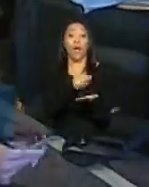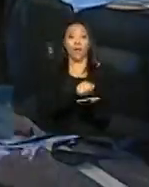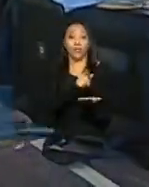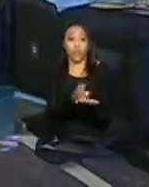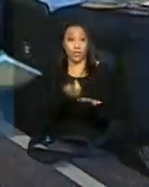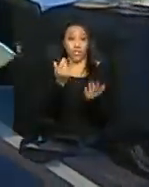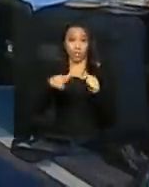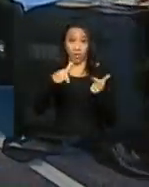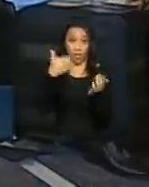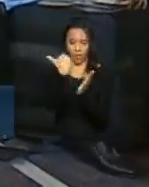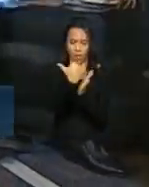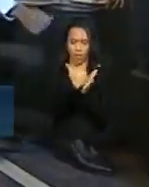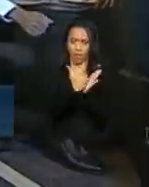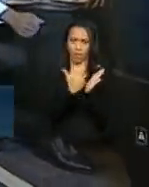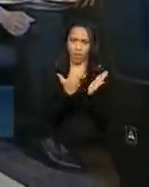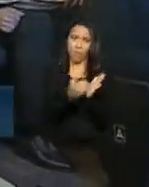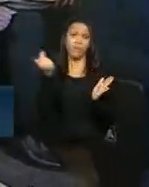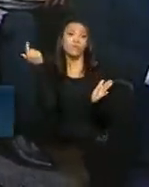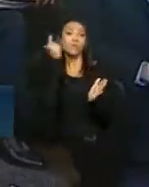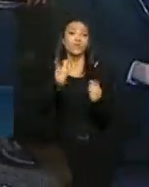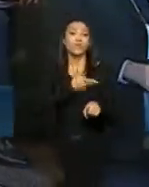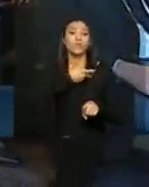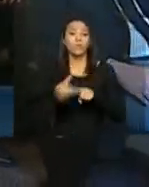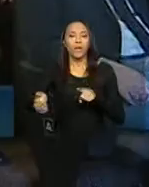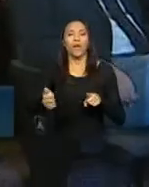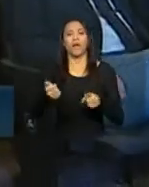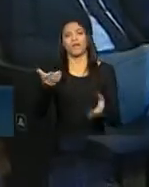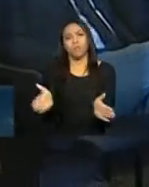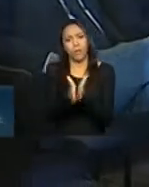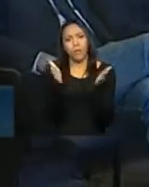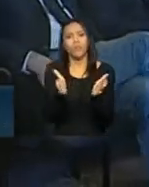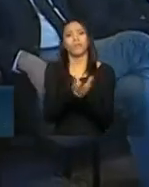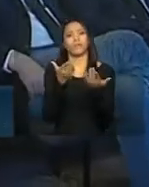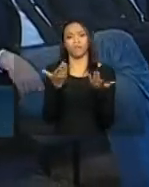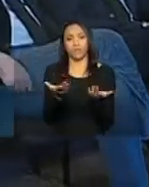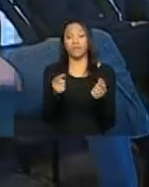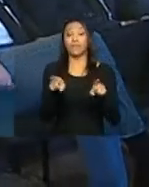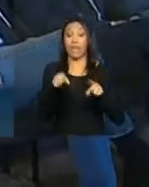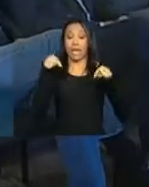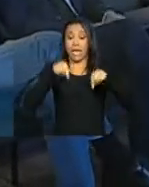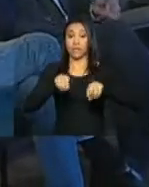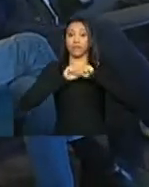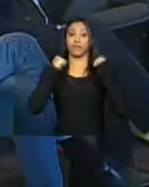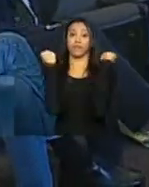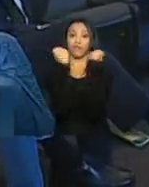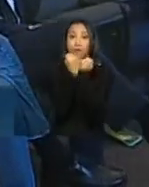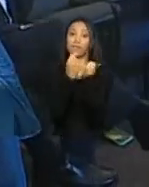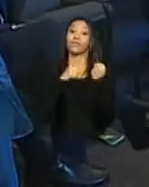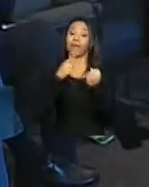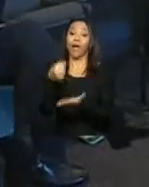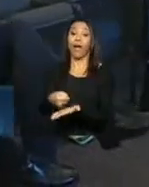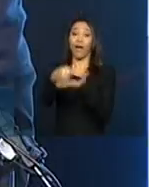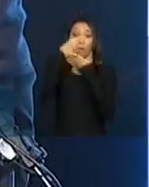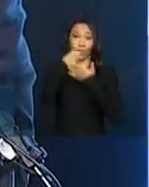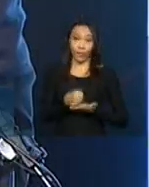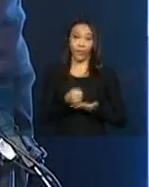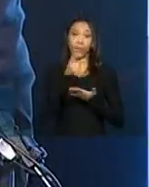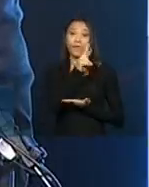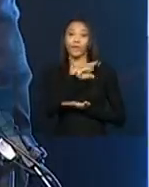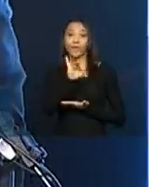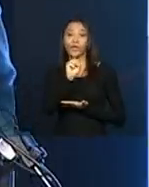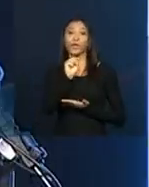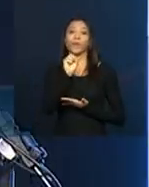e da desigualdade e os desafios para alcançar um mundo sem pobreza. O seminário conta também com o apoio do Centro Rio